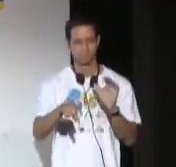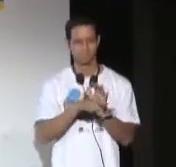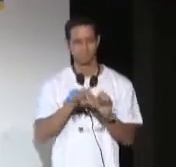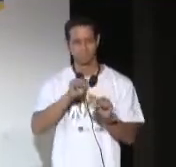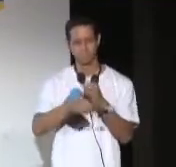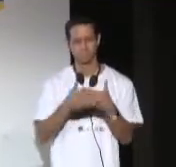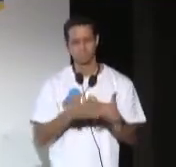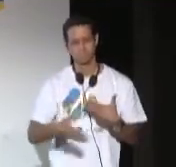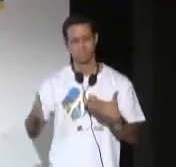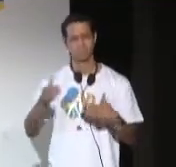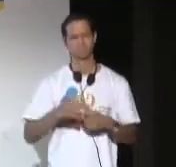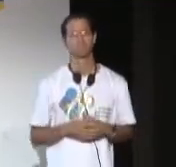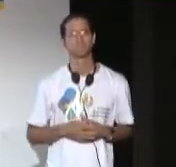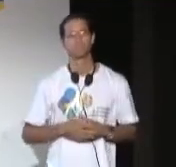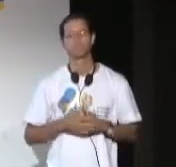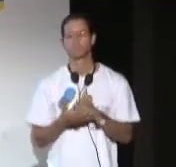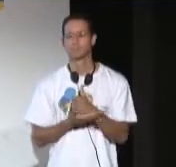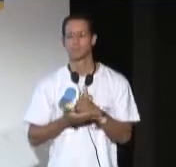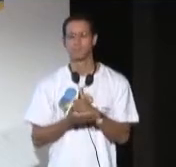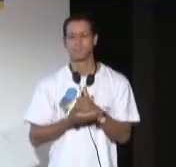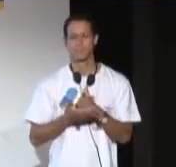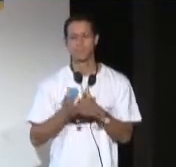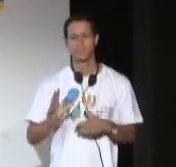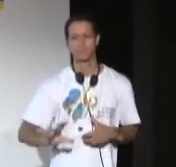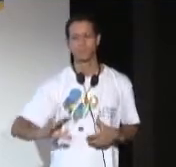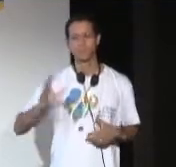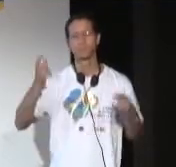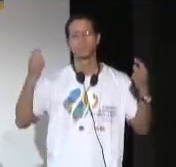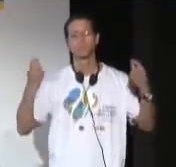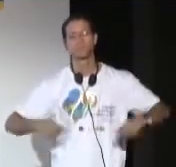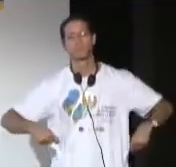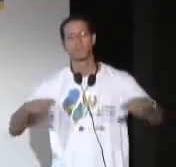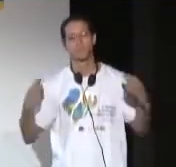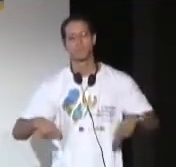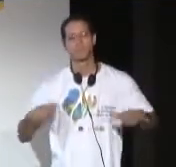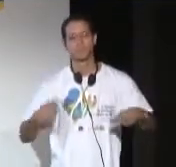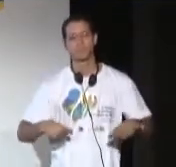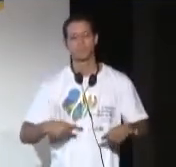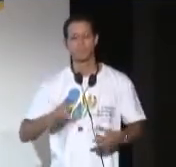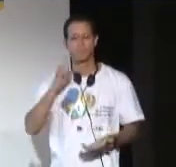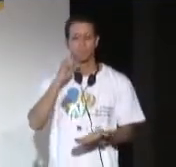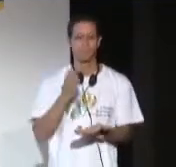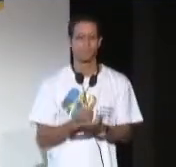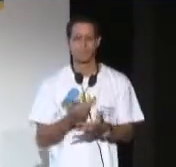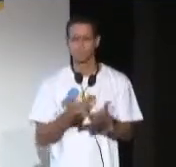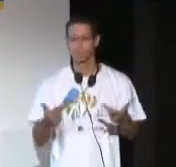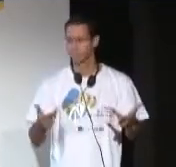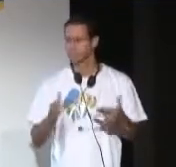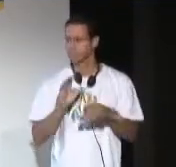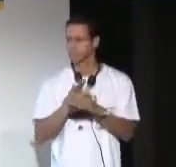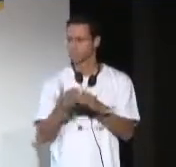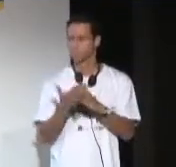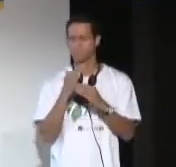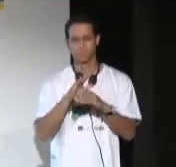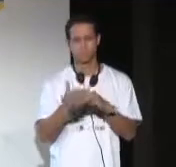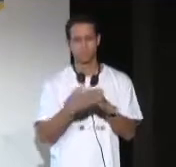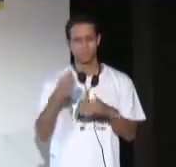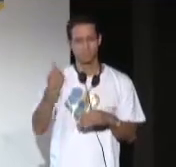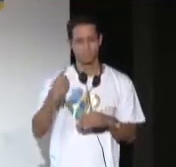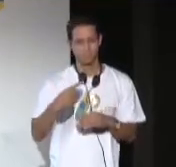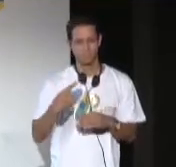inicial e é fundamental que isso aconteça. A gente só precisa estabelecer no regime de colaboração da primeira